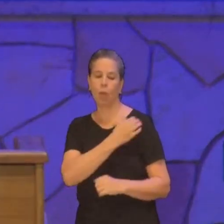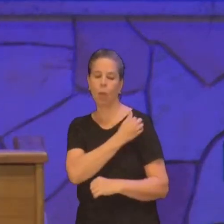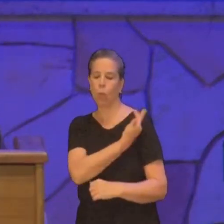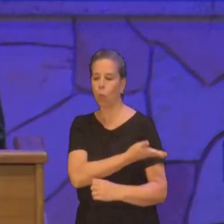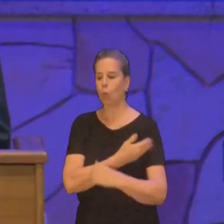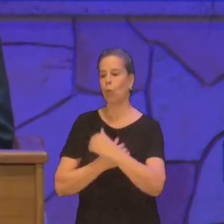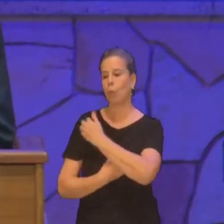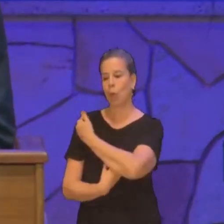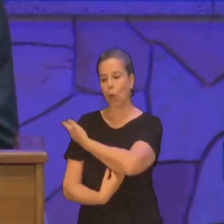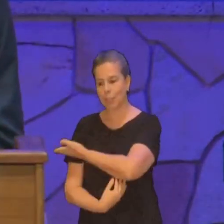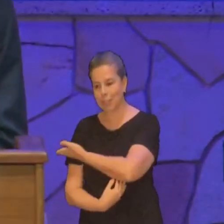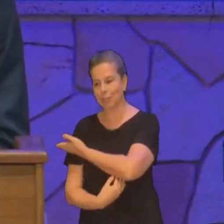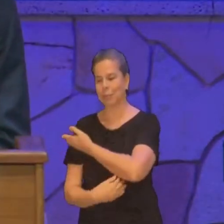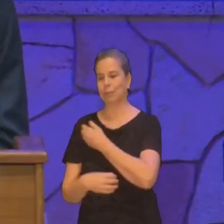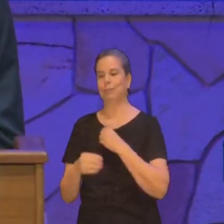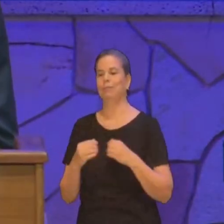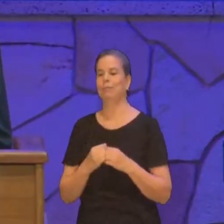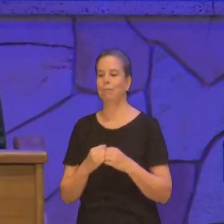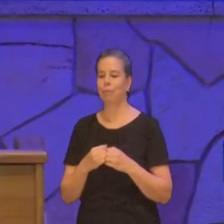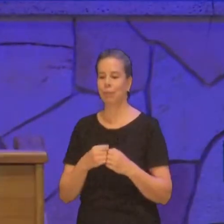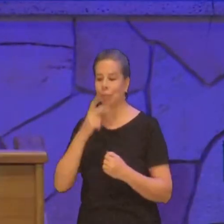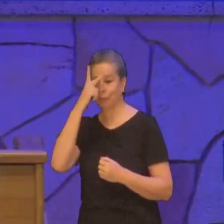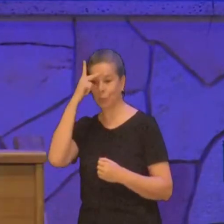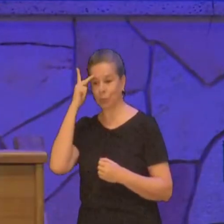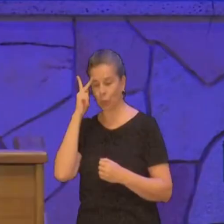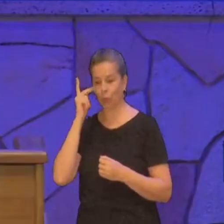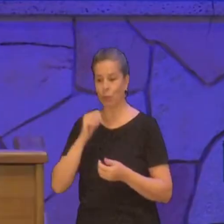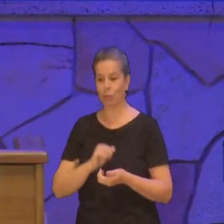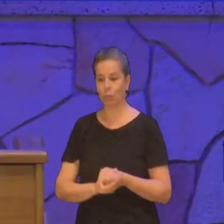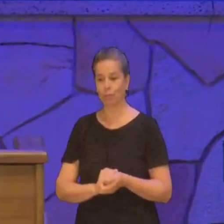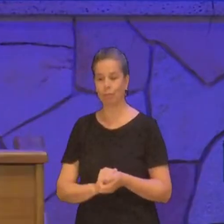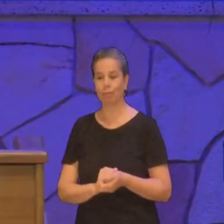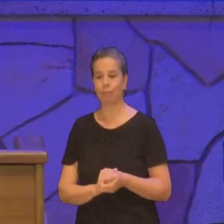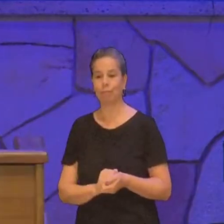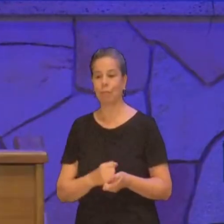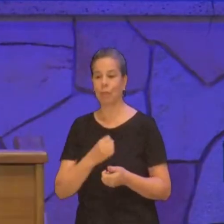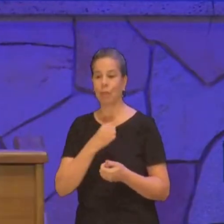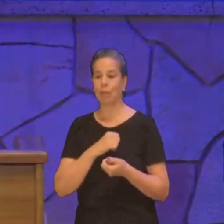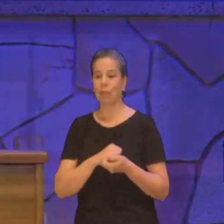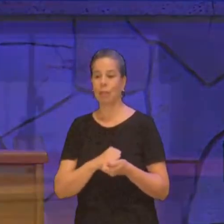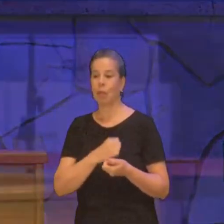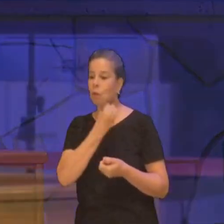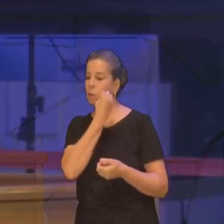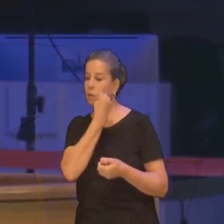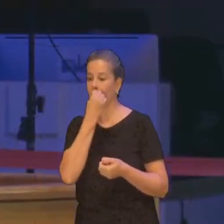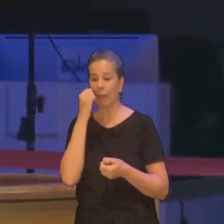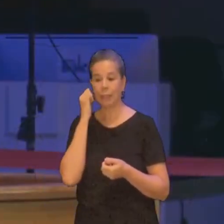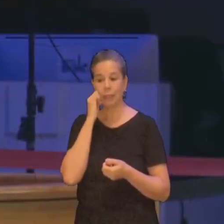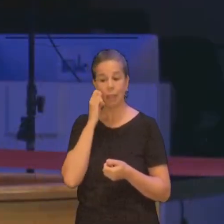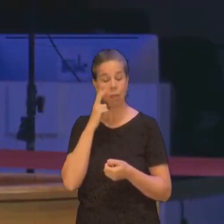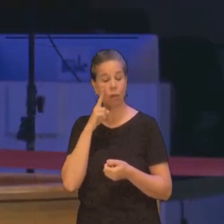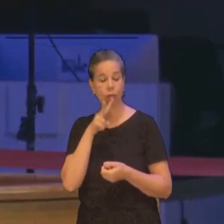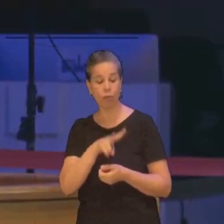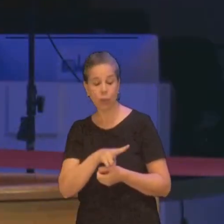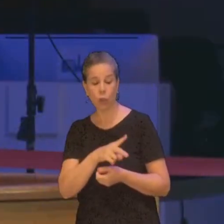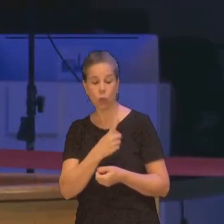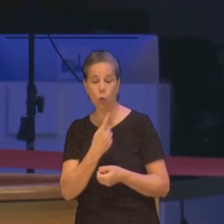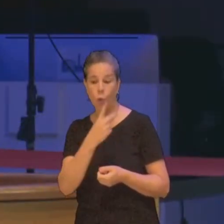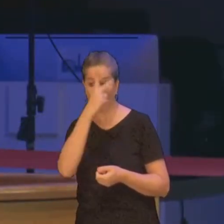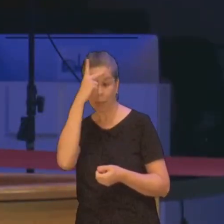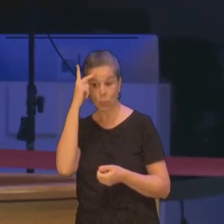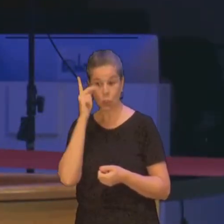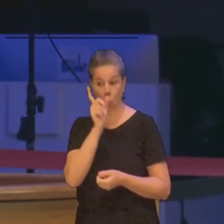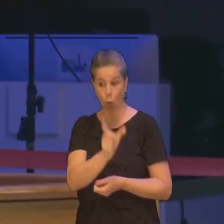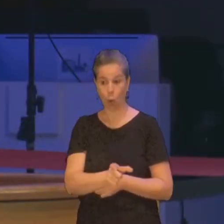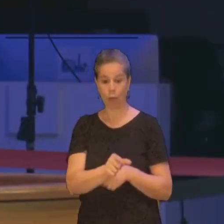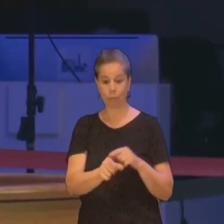visão do samaritano foi diferente, porque ele não enxergou apenas um problema, mas uma pessoa.